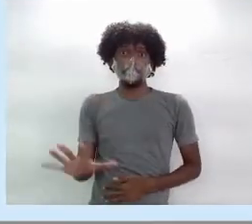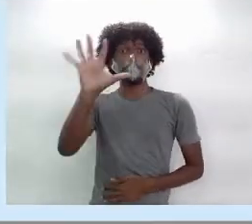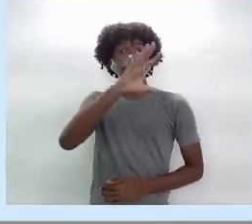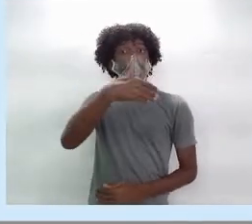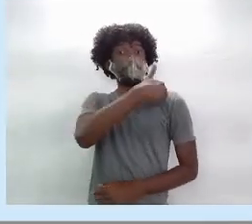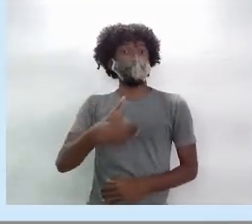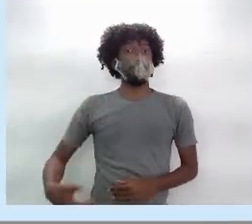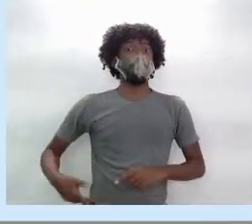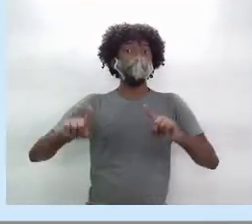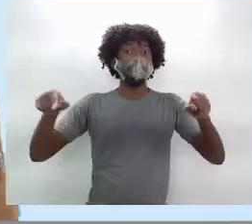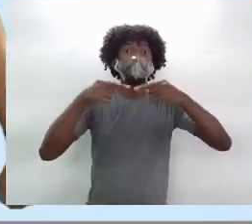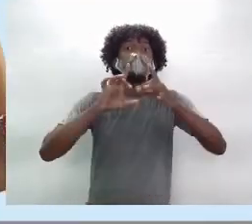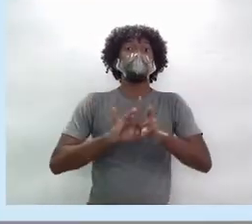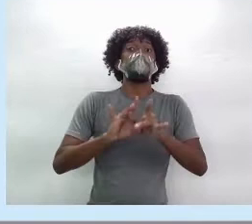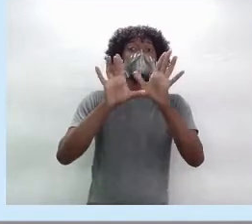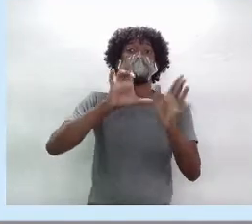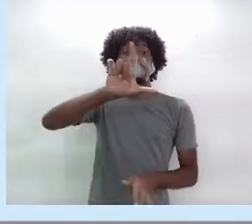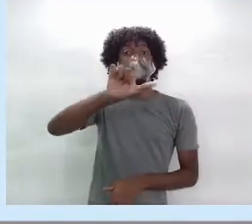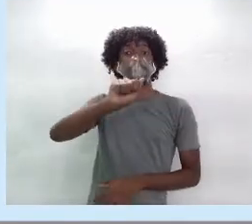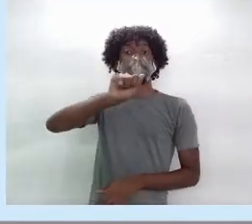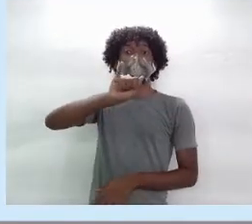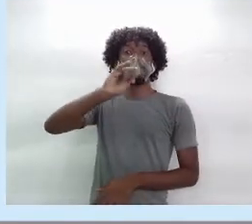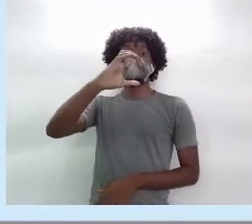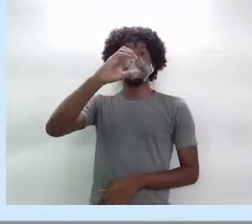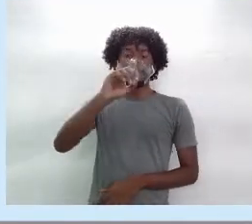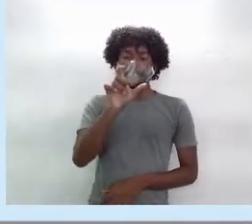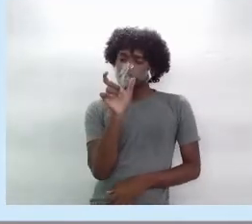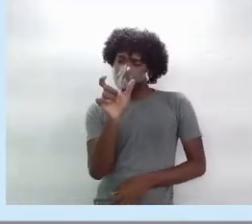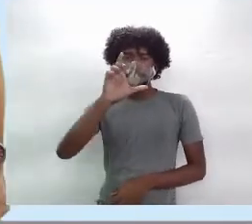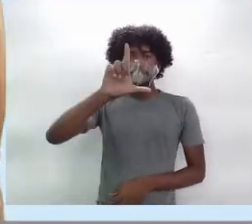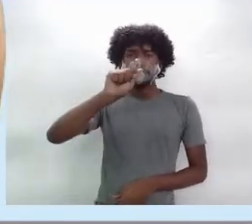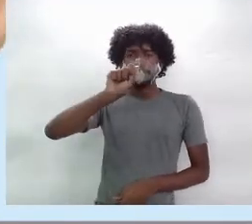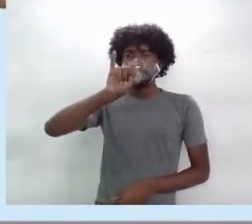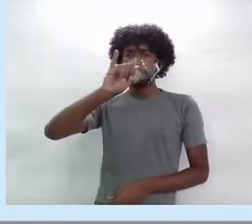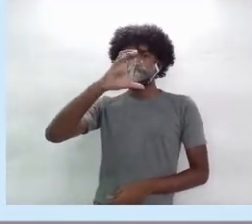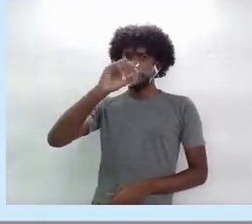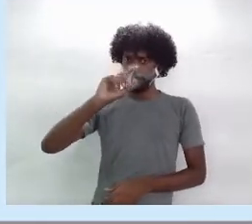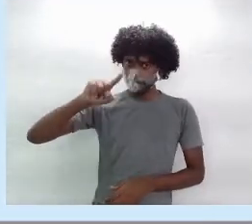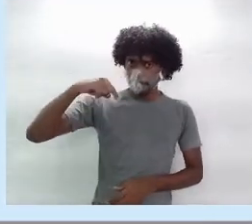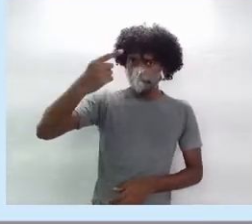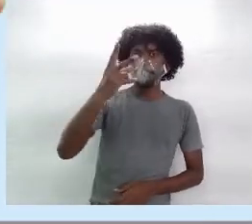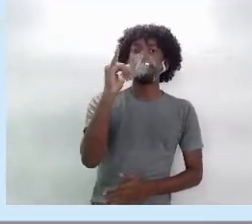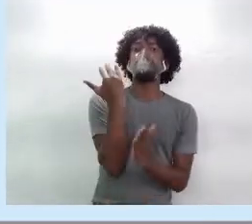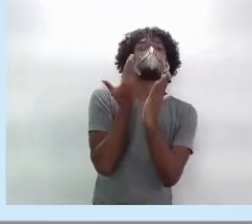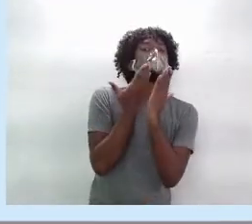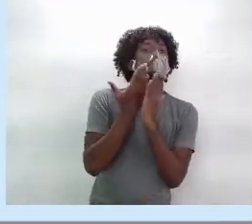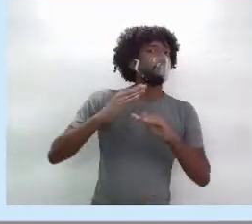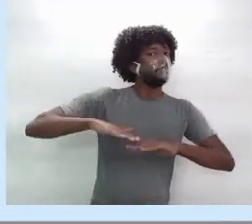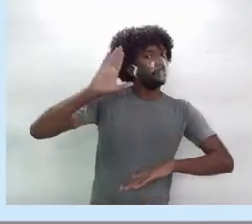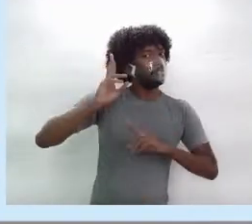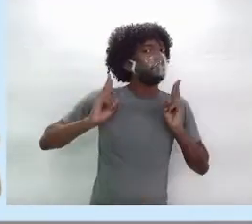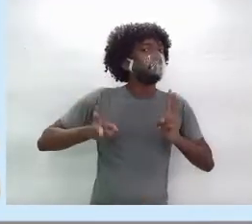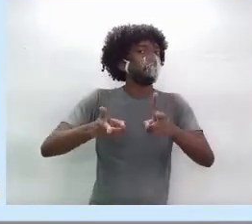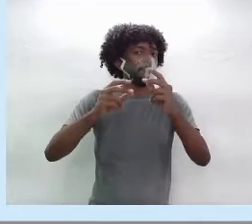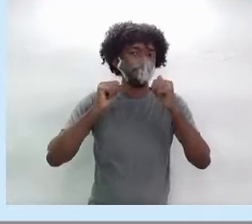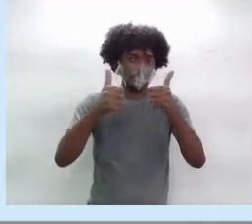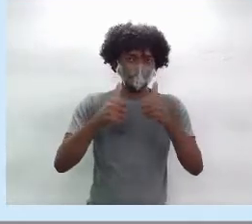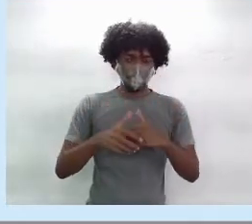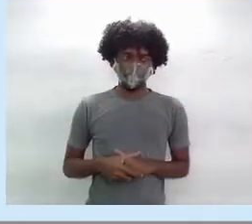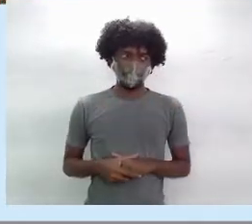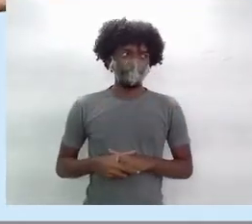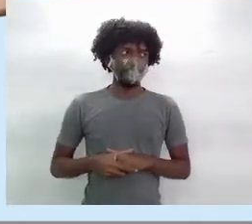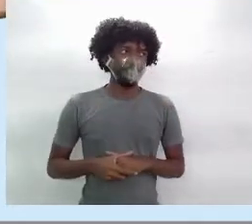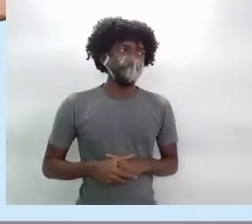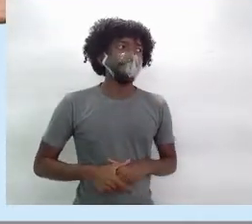é laico. Lembrem-se disso, a palavra laico, que nós vamos estudar mais adiante sempre. Vamos ver aqui.